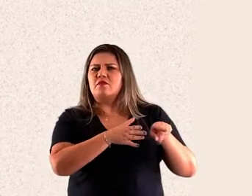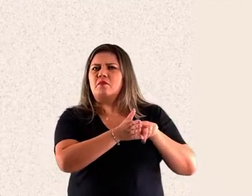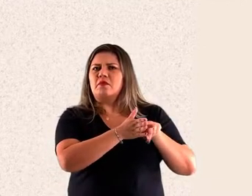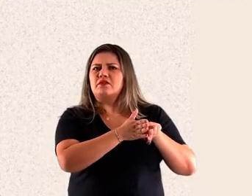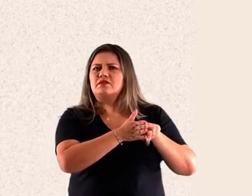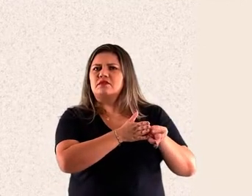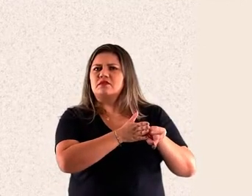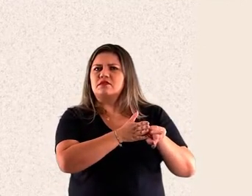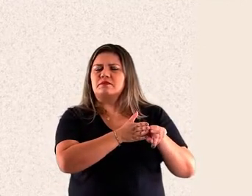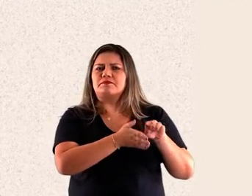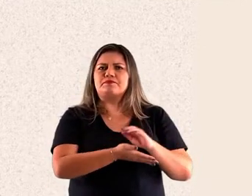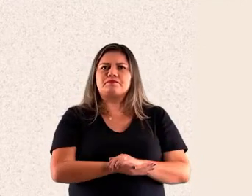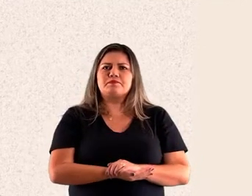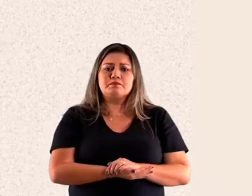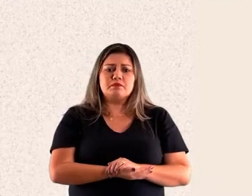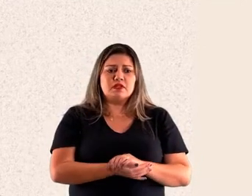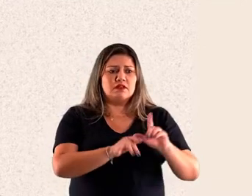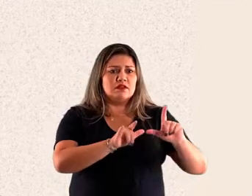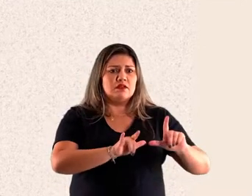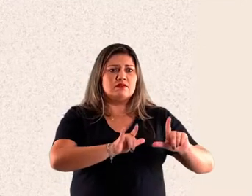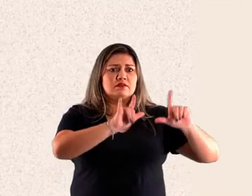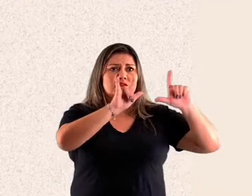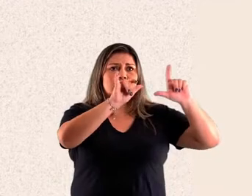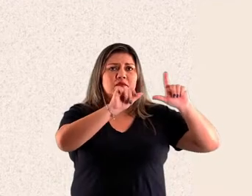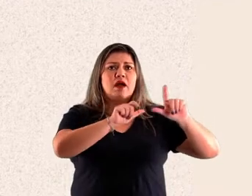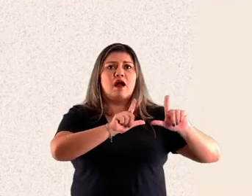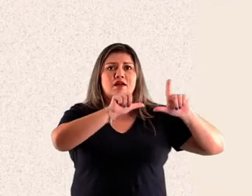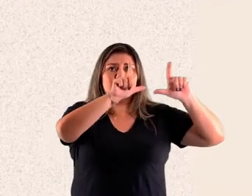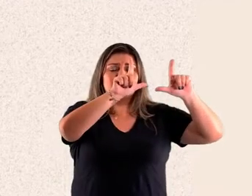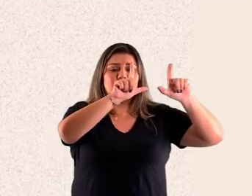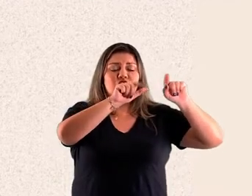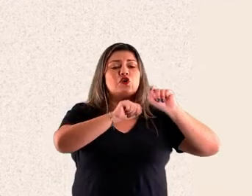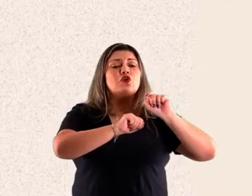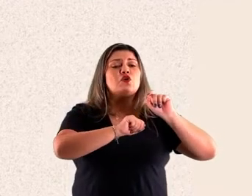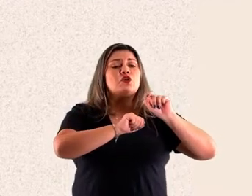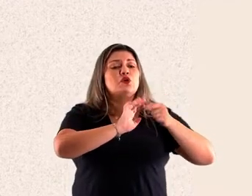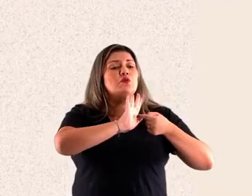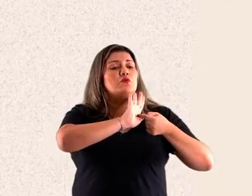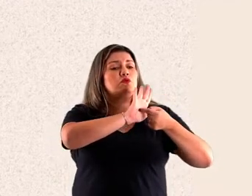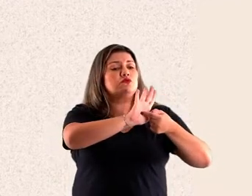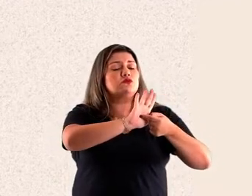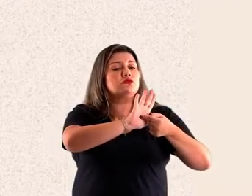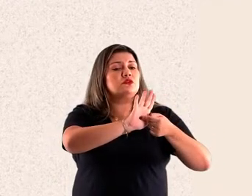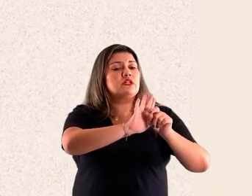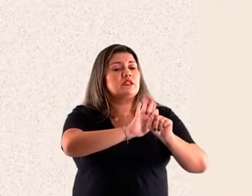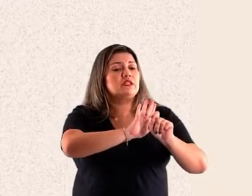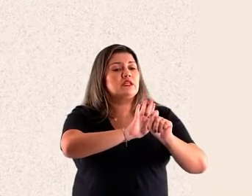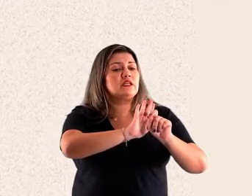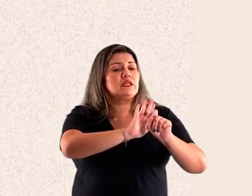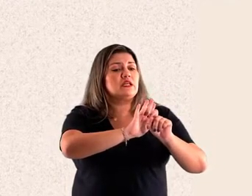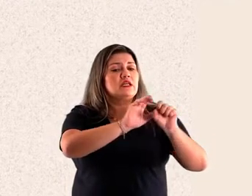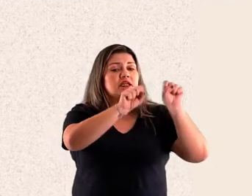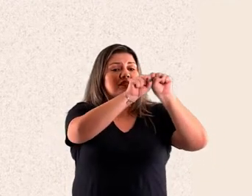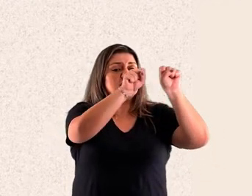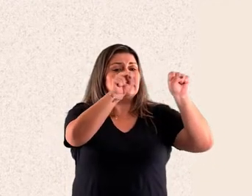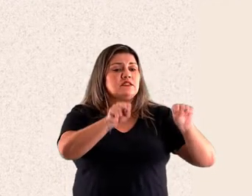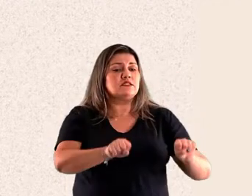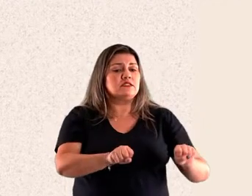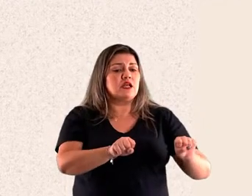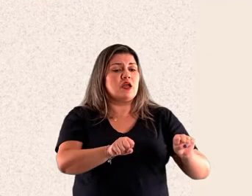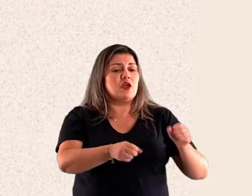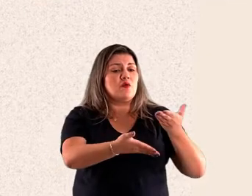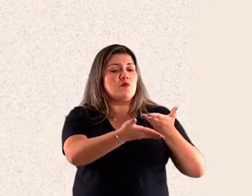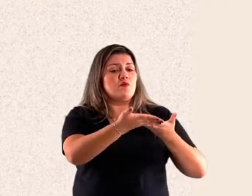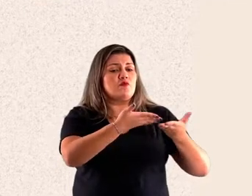nas imagens da ressonância o que se verificou foi que esse sistema que envolve